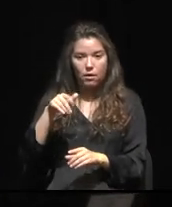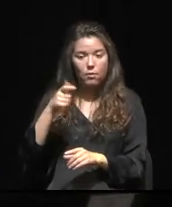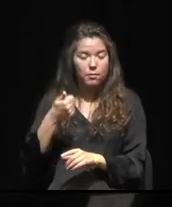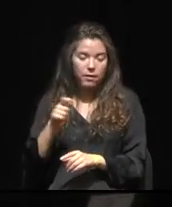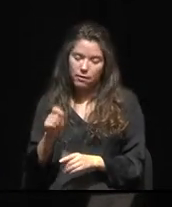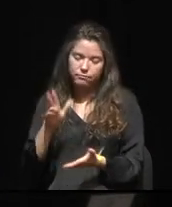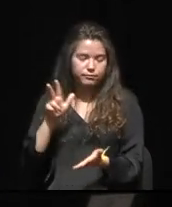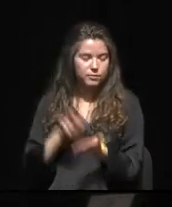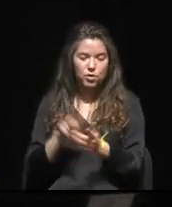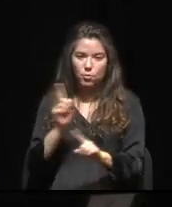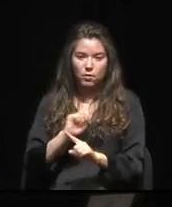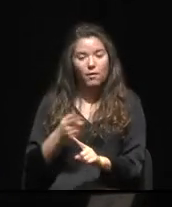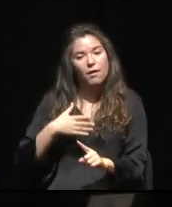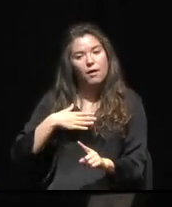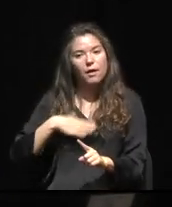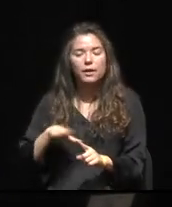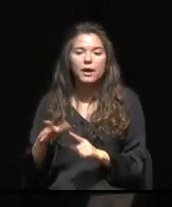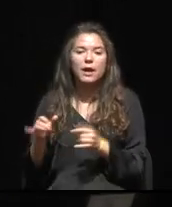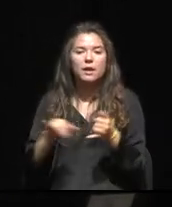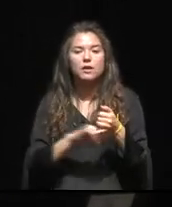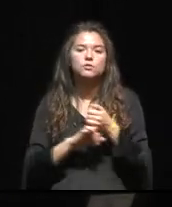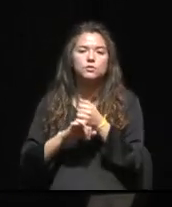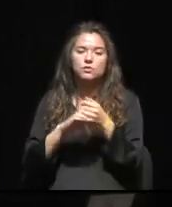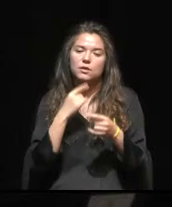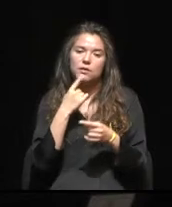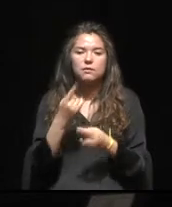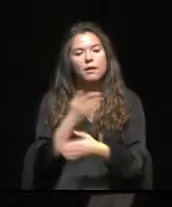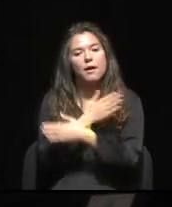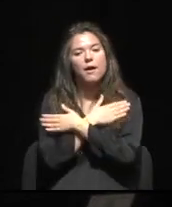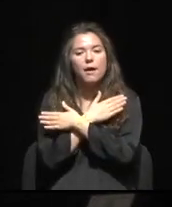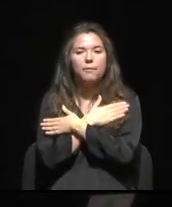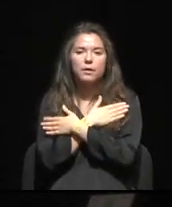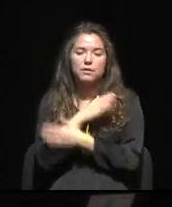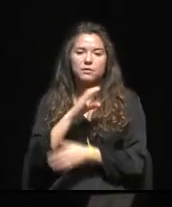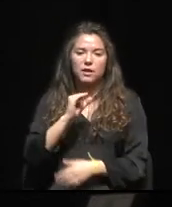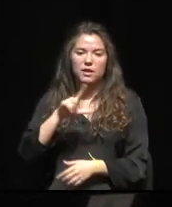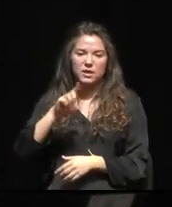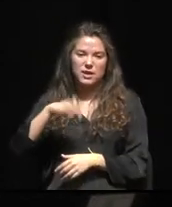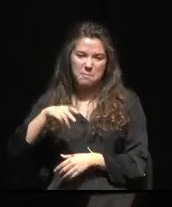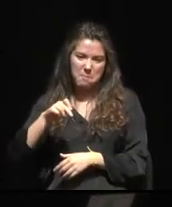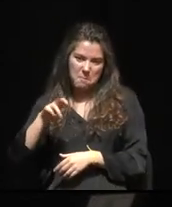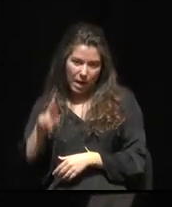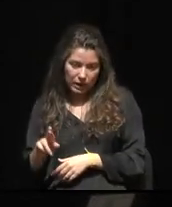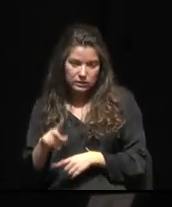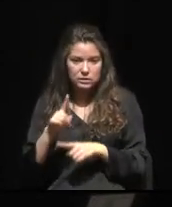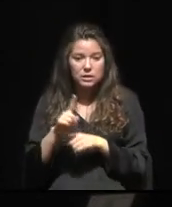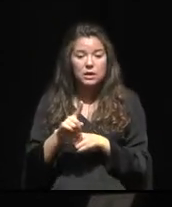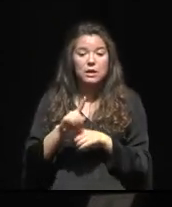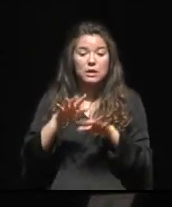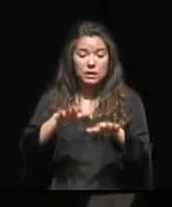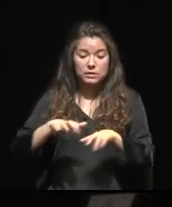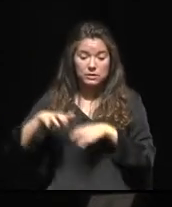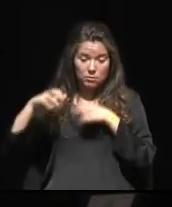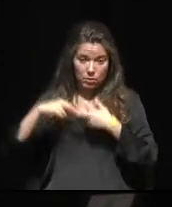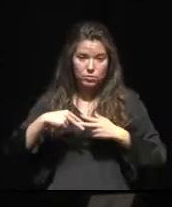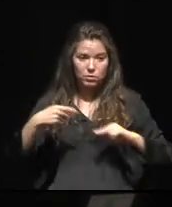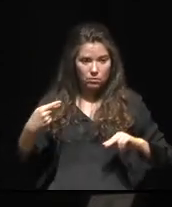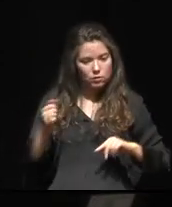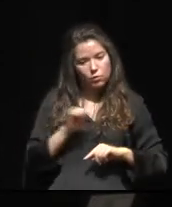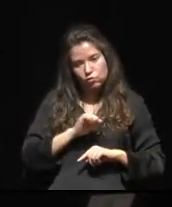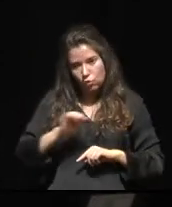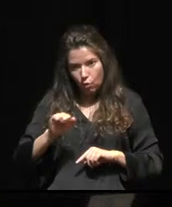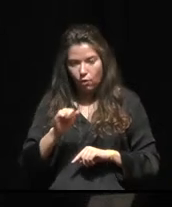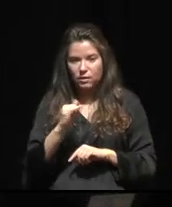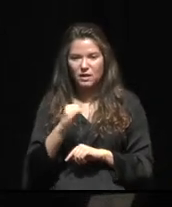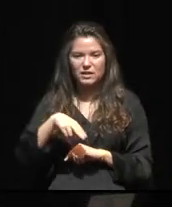de esquerda que quer normalizar associações que se dizem amigas da clim máximo na Assembleia Municipal já condenamos a clim